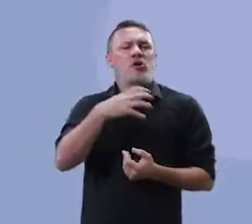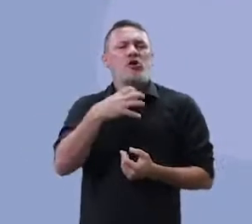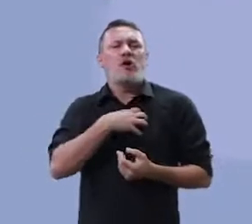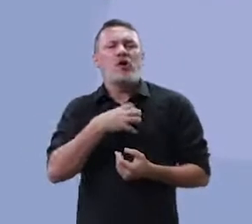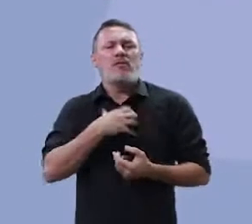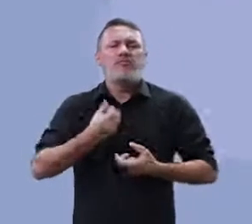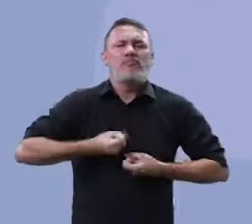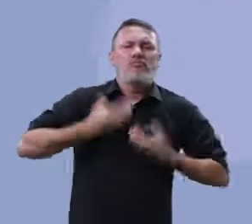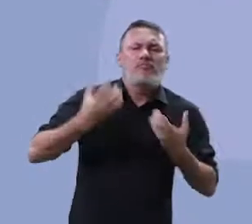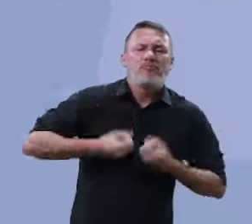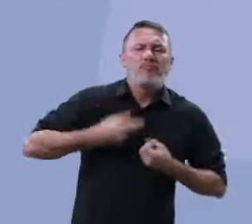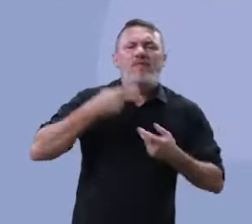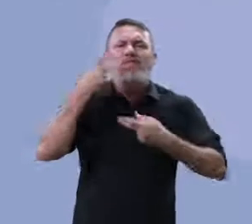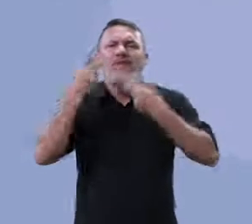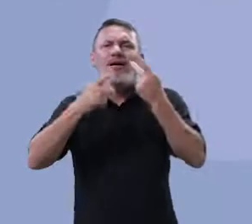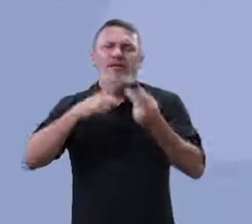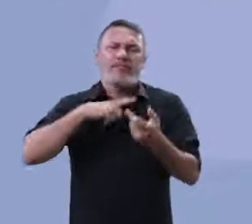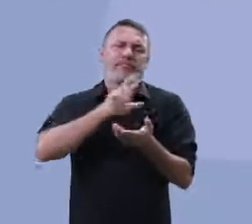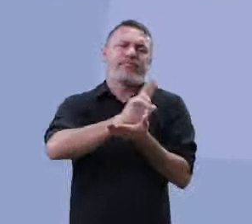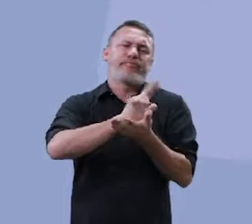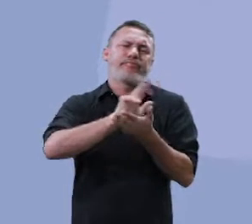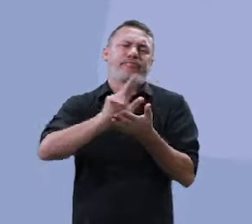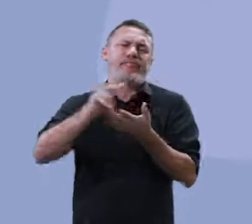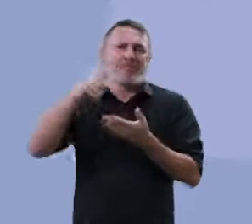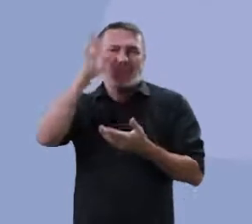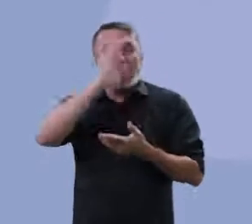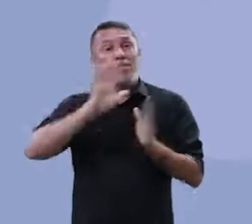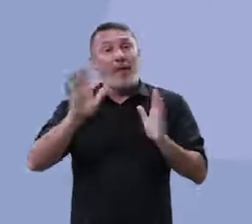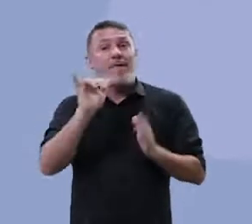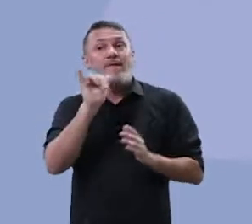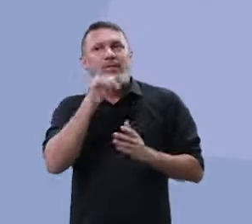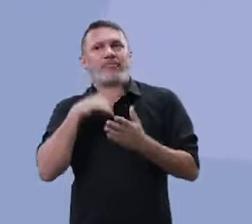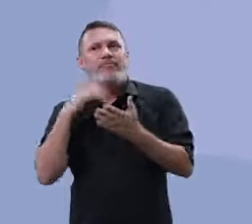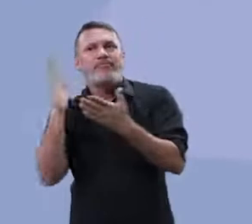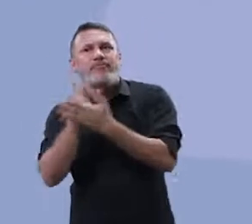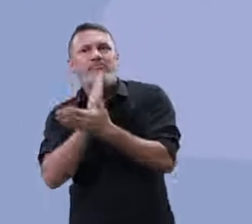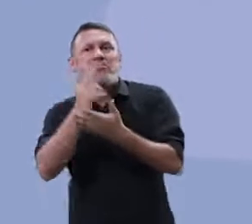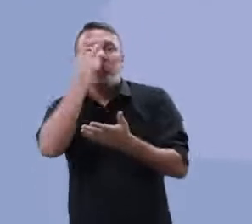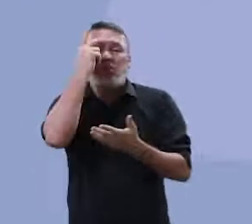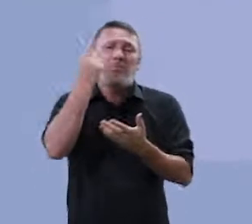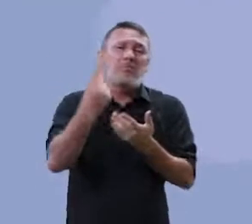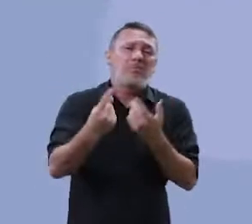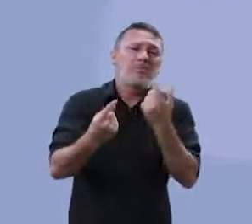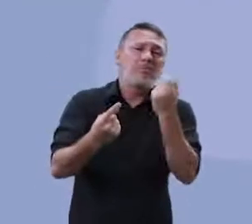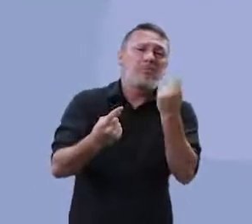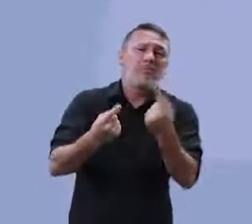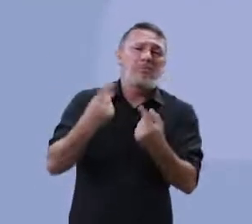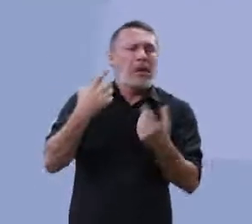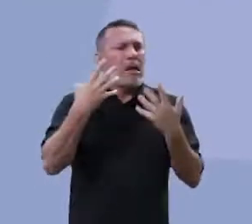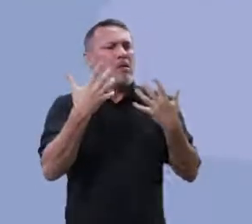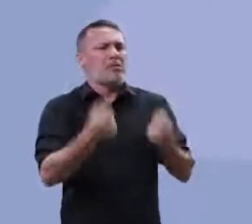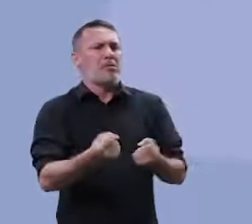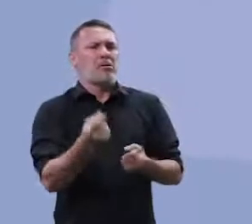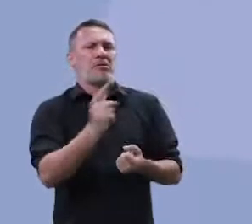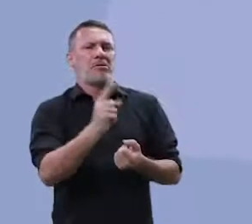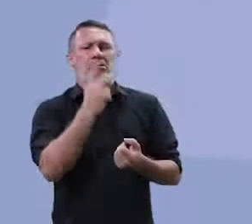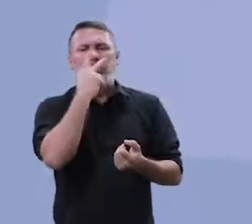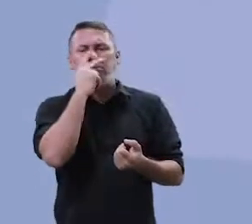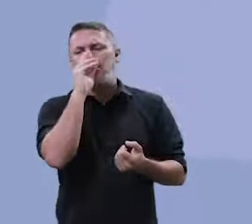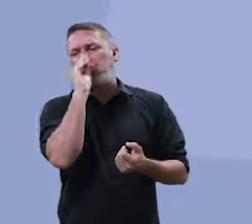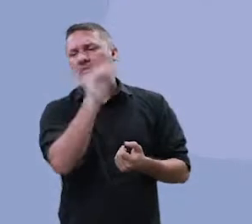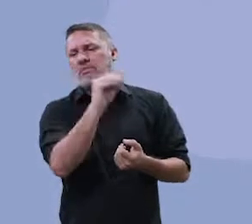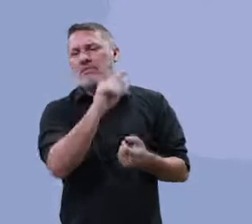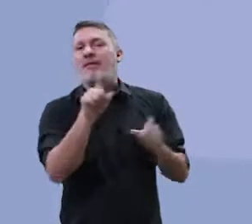brasileiro, essa diversidade que existe em nosso país, mas infelizmente há um sujeito ou outro que não